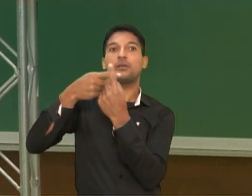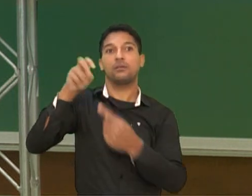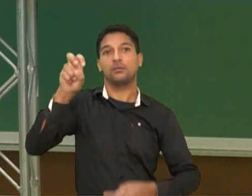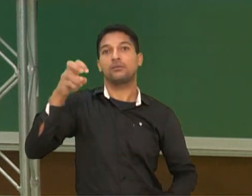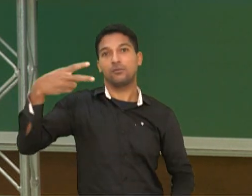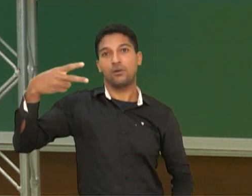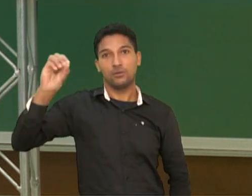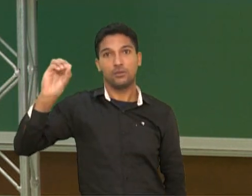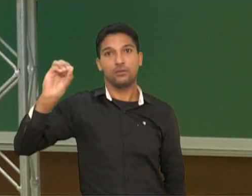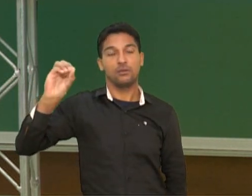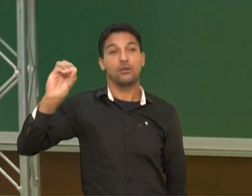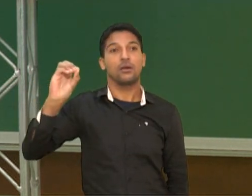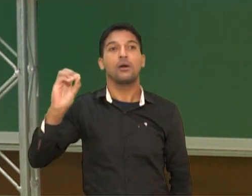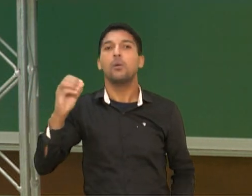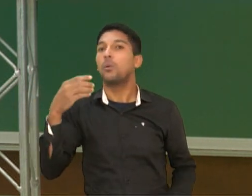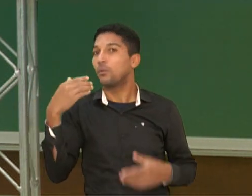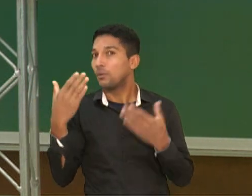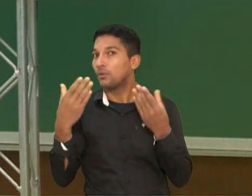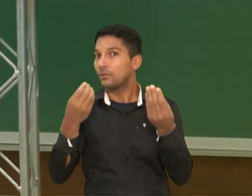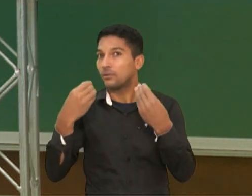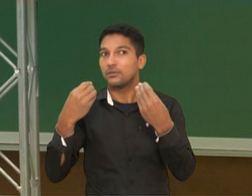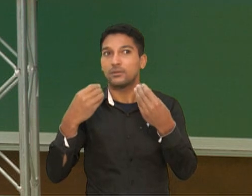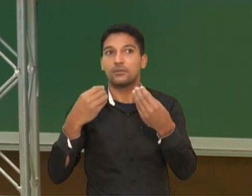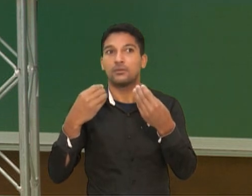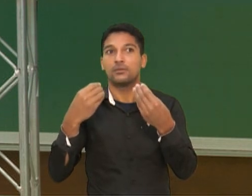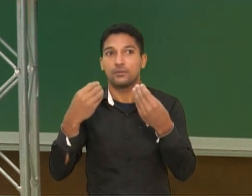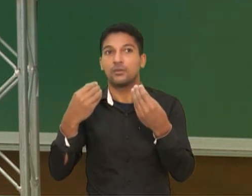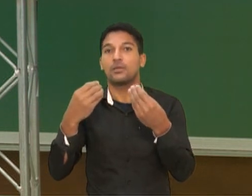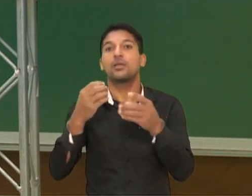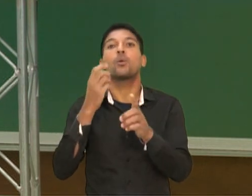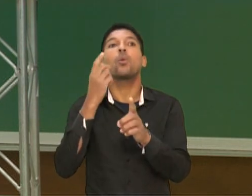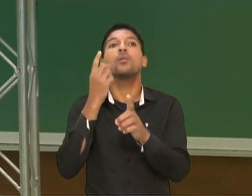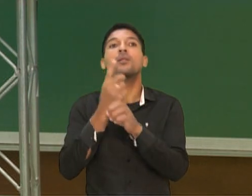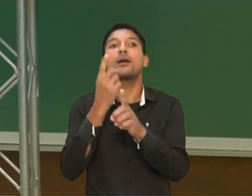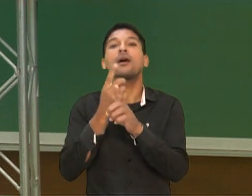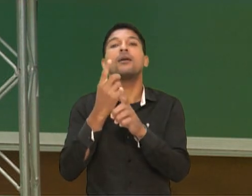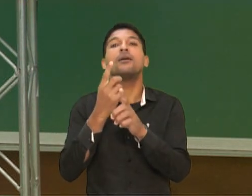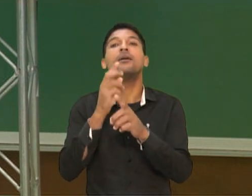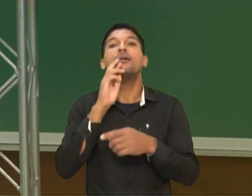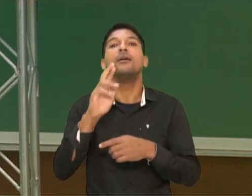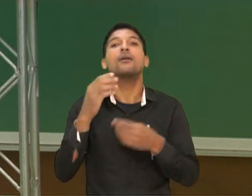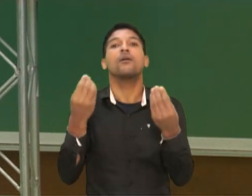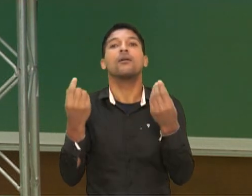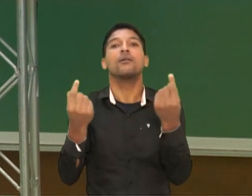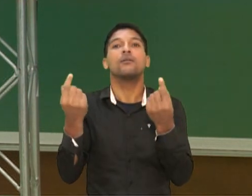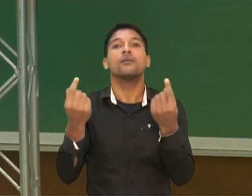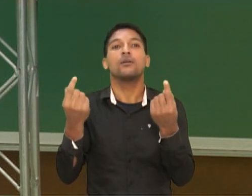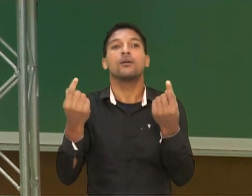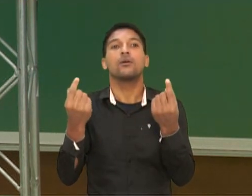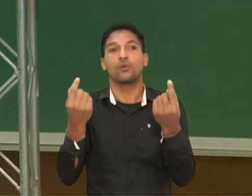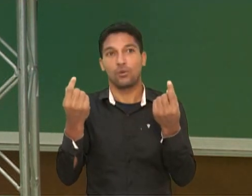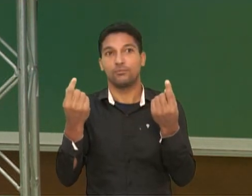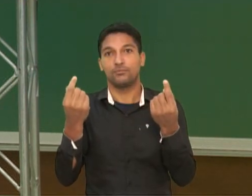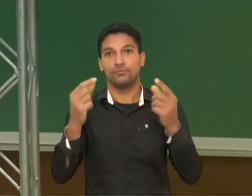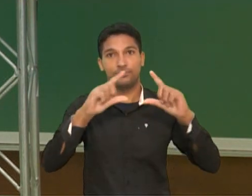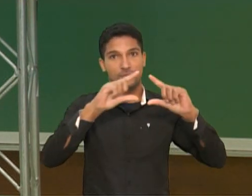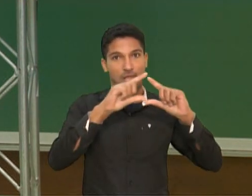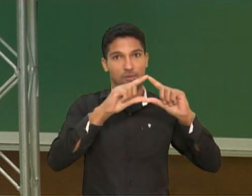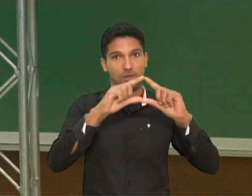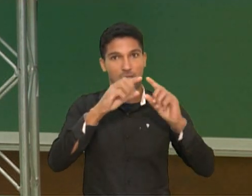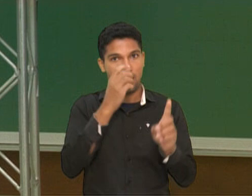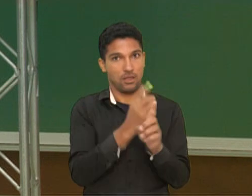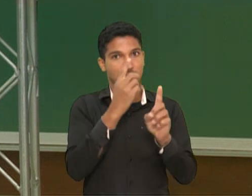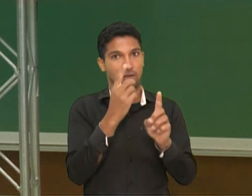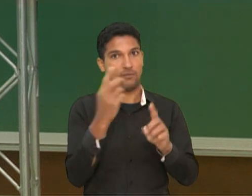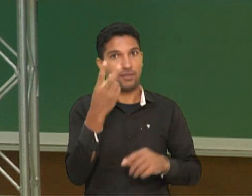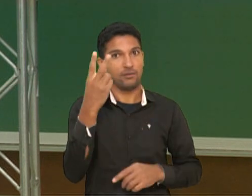se tivéssemos que analisar o gráfico dessa equação, a gente já ia saber que a parábola é voltada para cima.